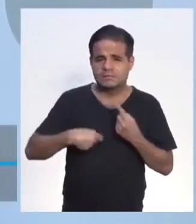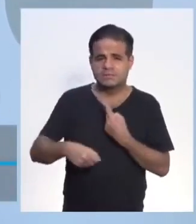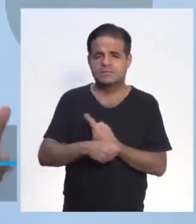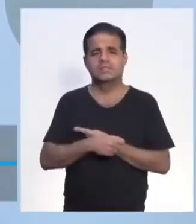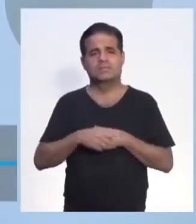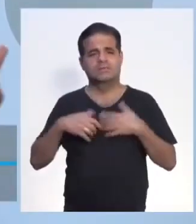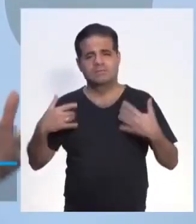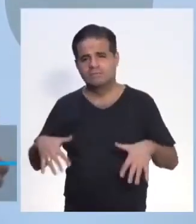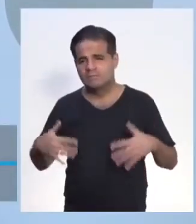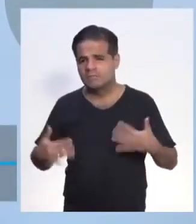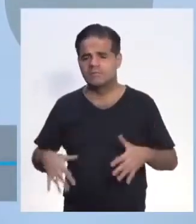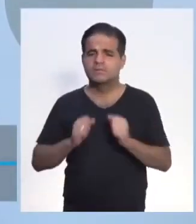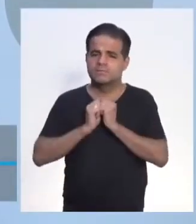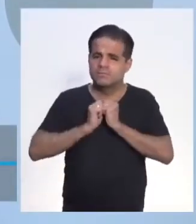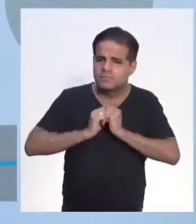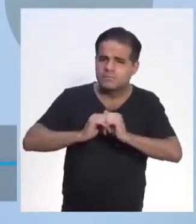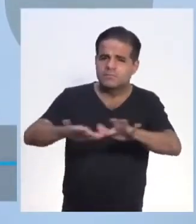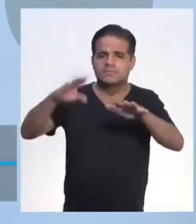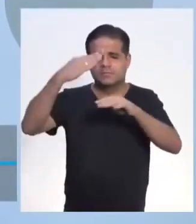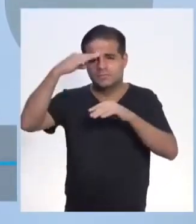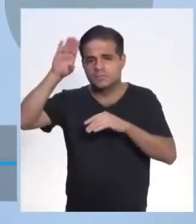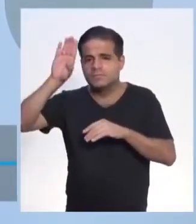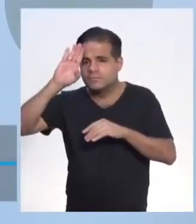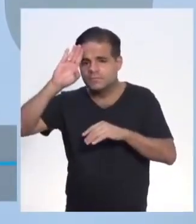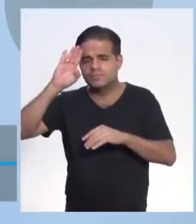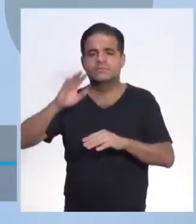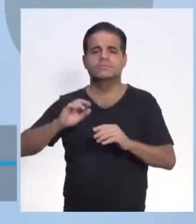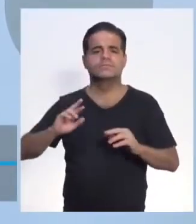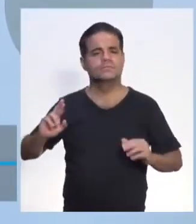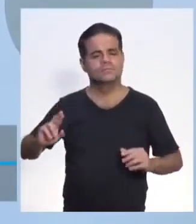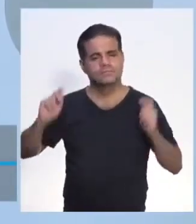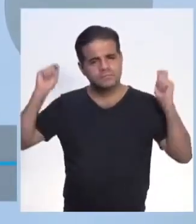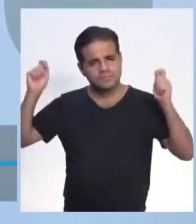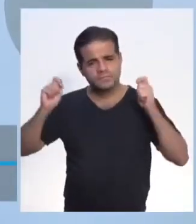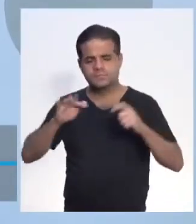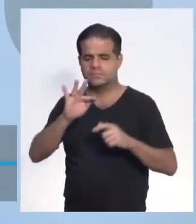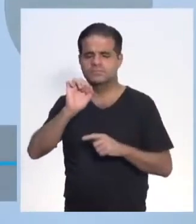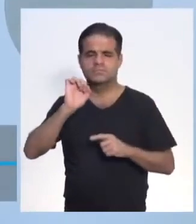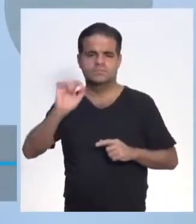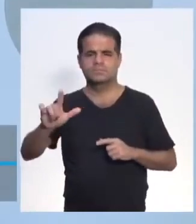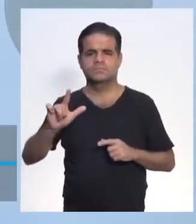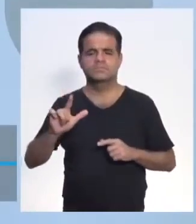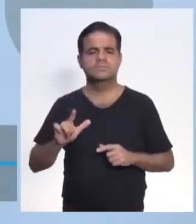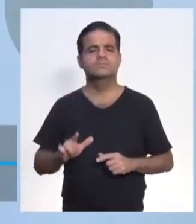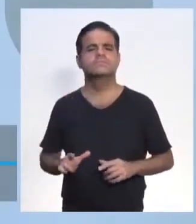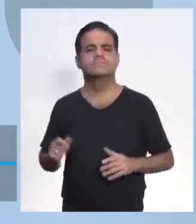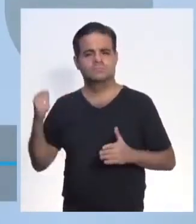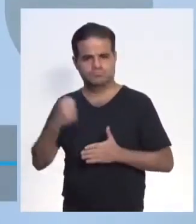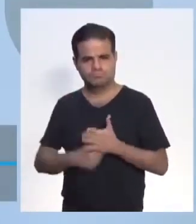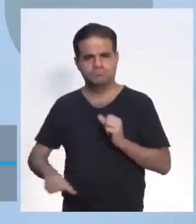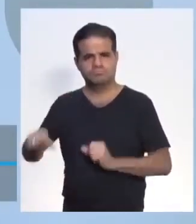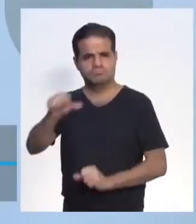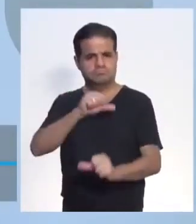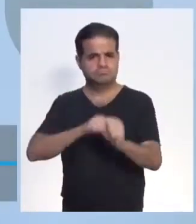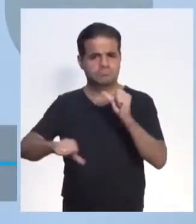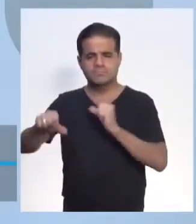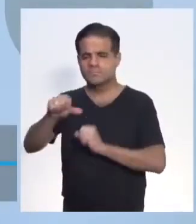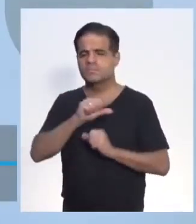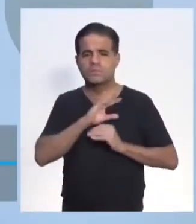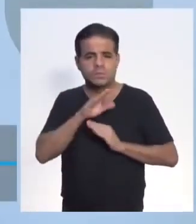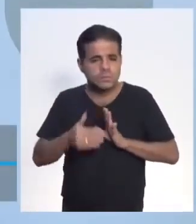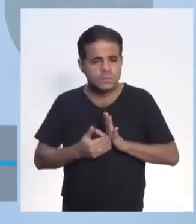muita miserabilidade em Cuba, a Revolução, né, o Fidel faz aí a reforma